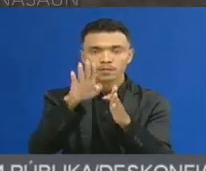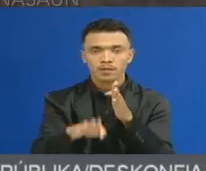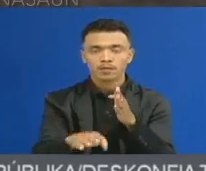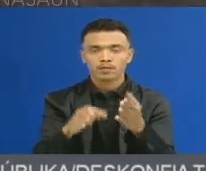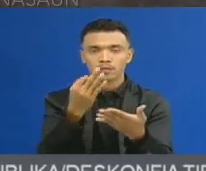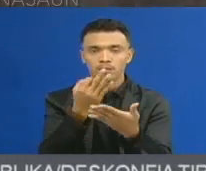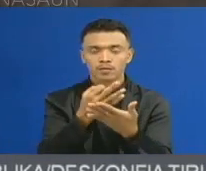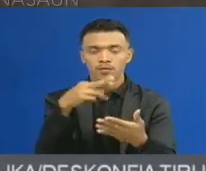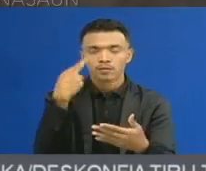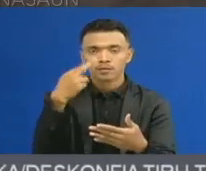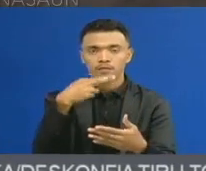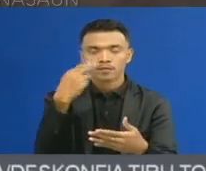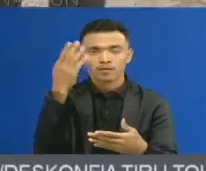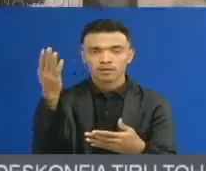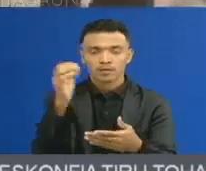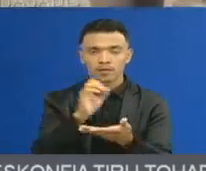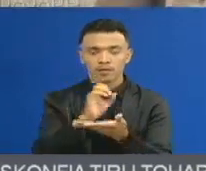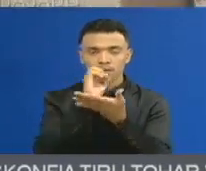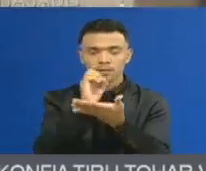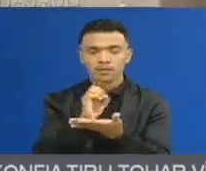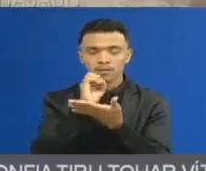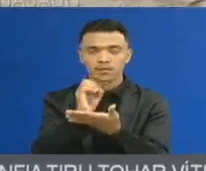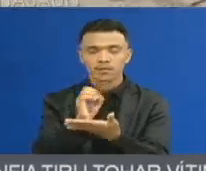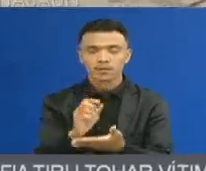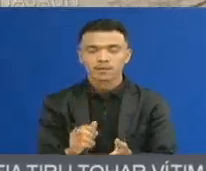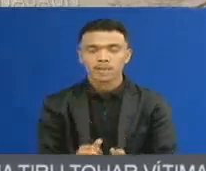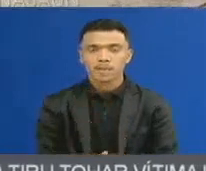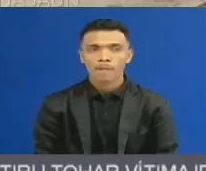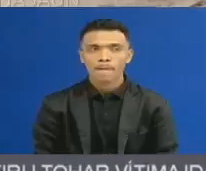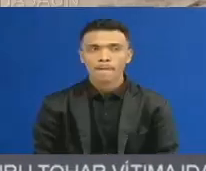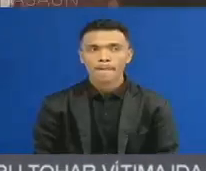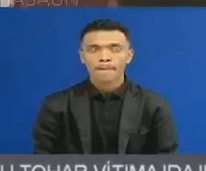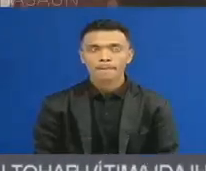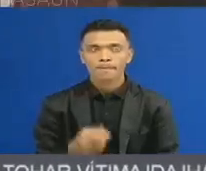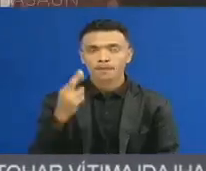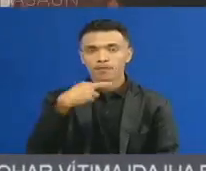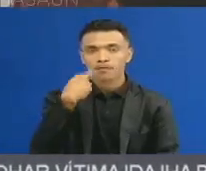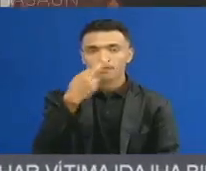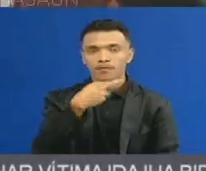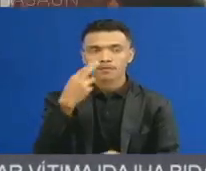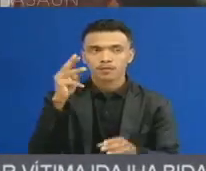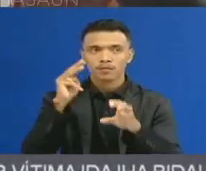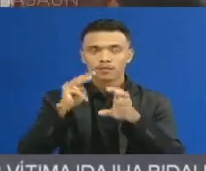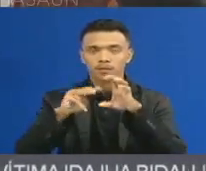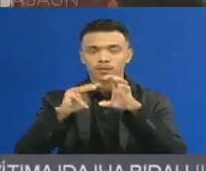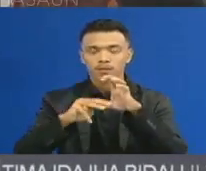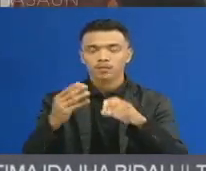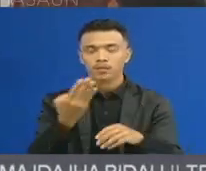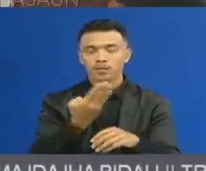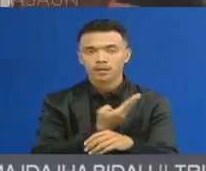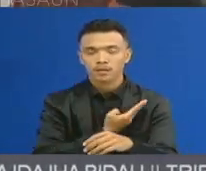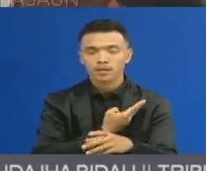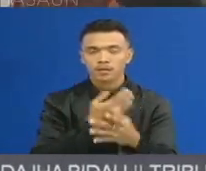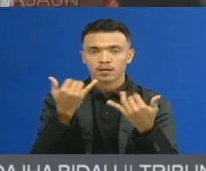ia região administrativa especial e cusi ambeno Raioa. Fos ne ia mercado ne folisae.